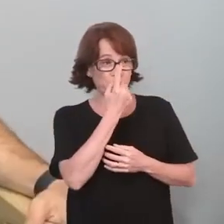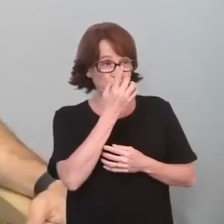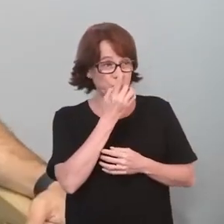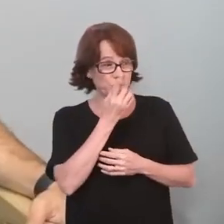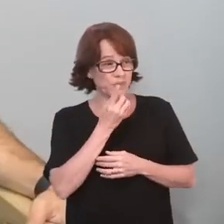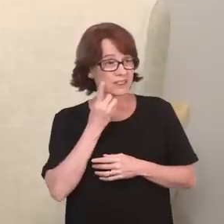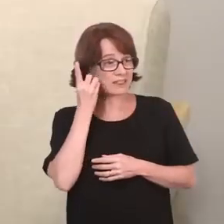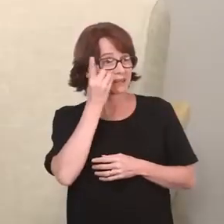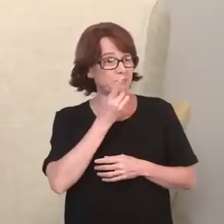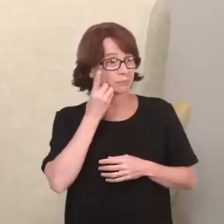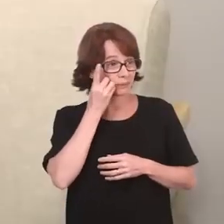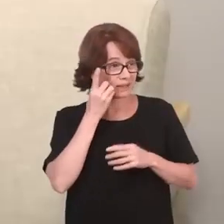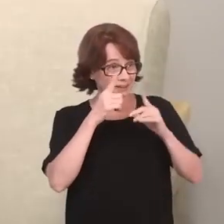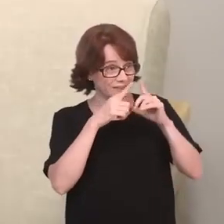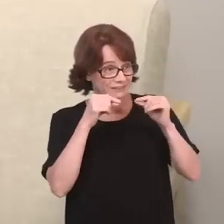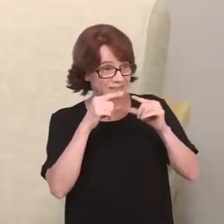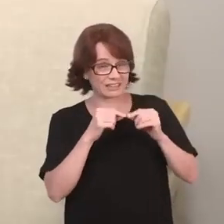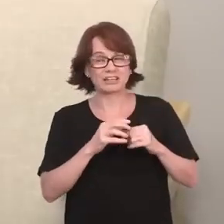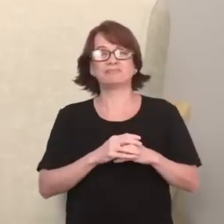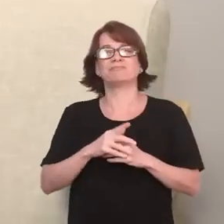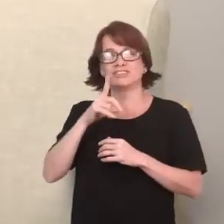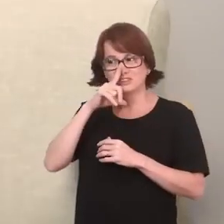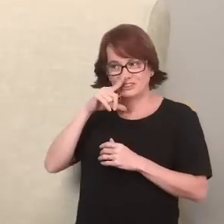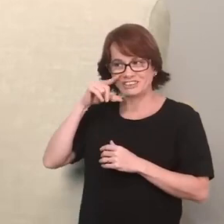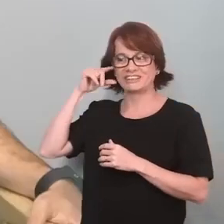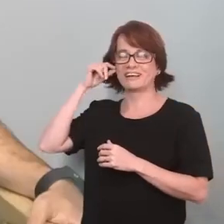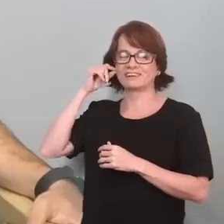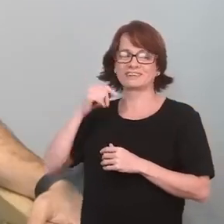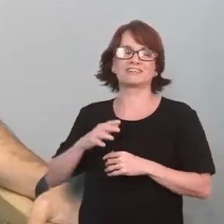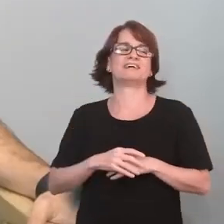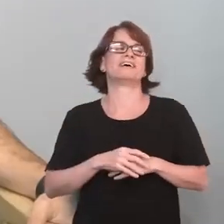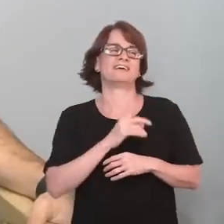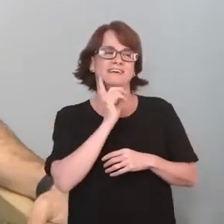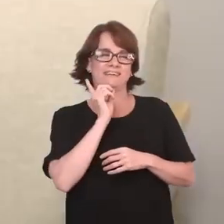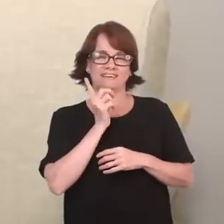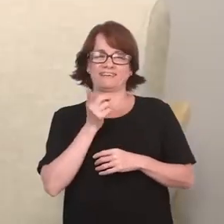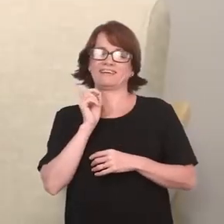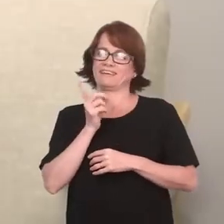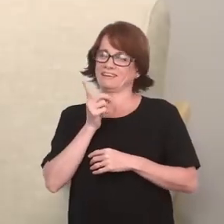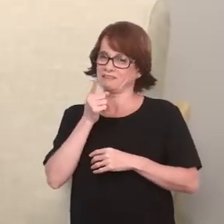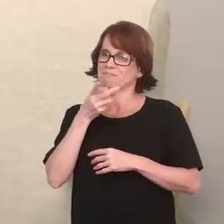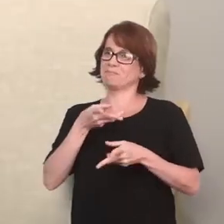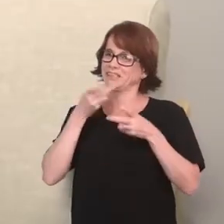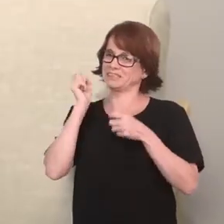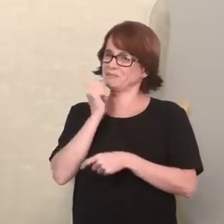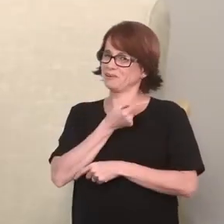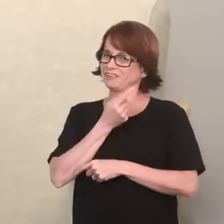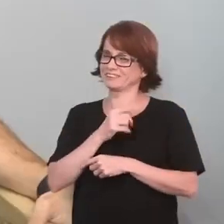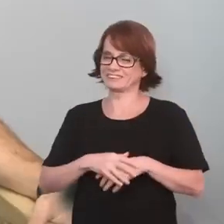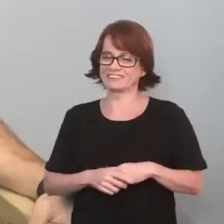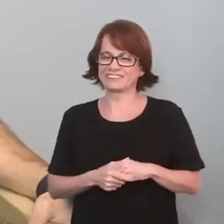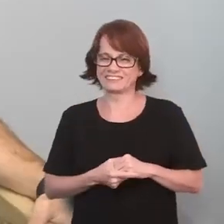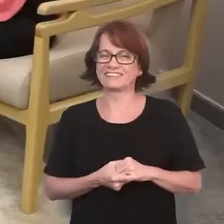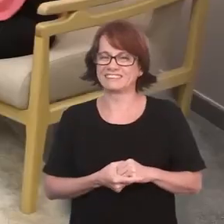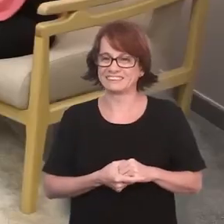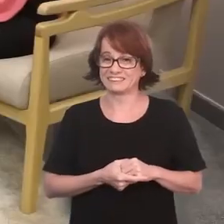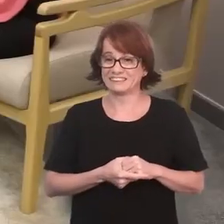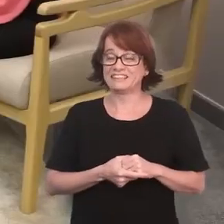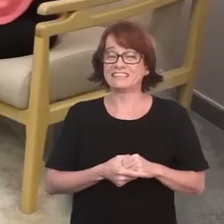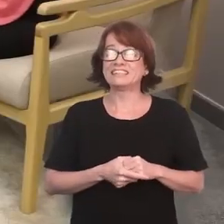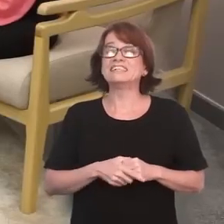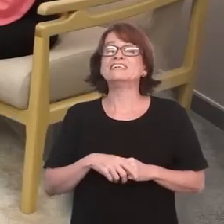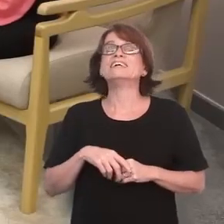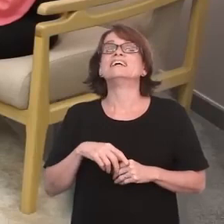deputado distrital. Thiago Manzoni. Essa daí você vira, né? Se